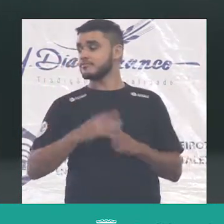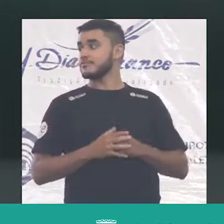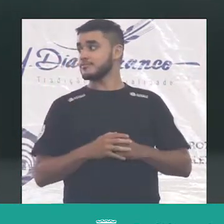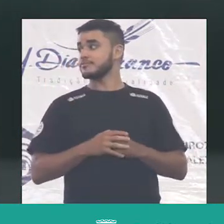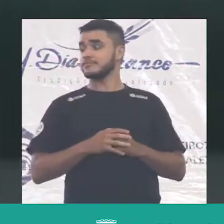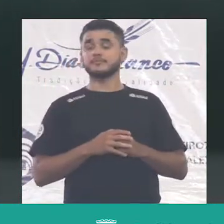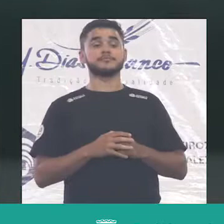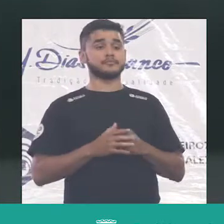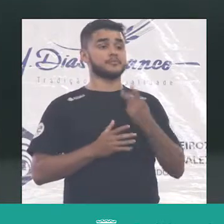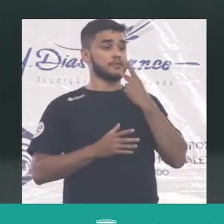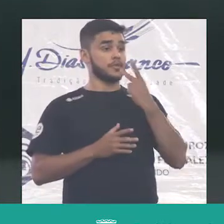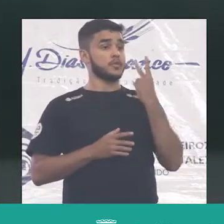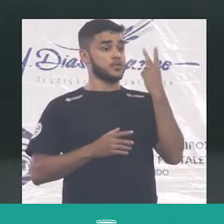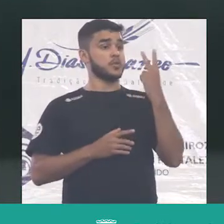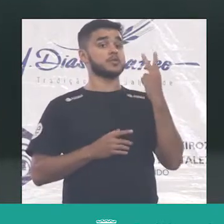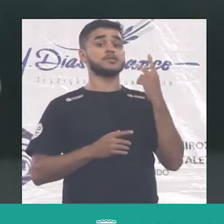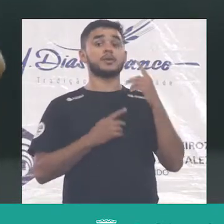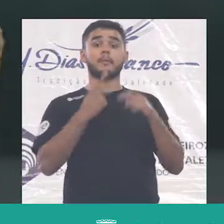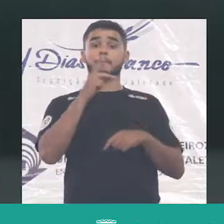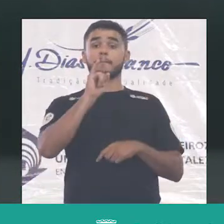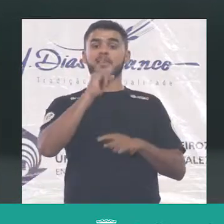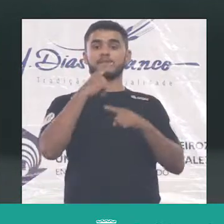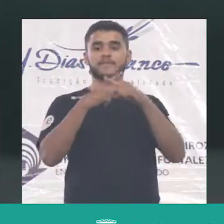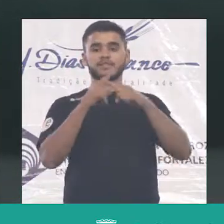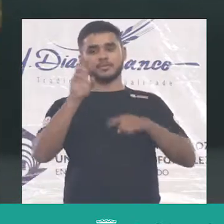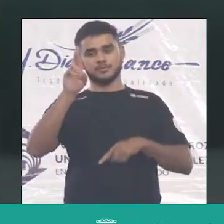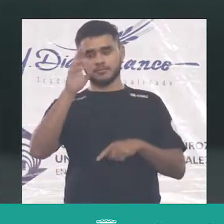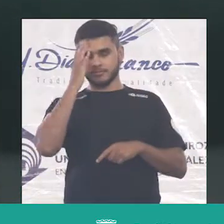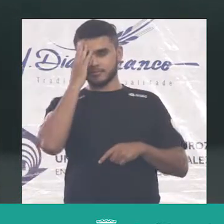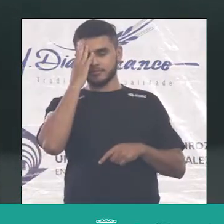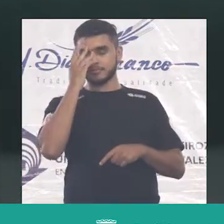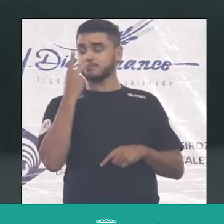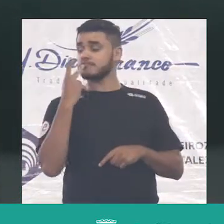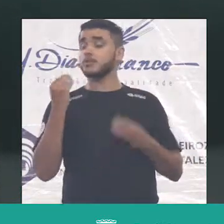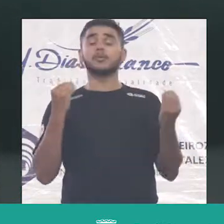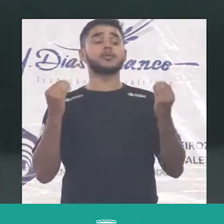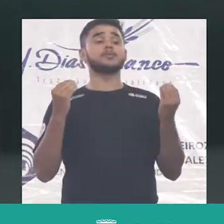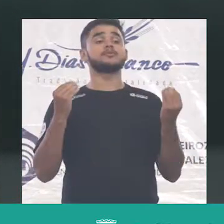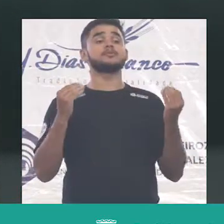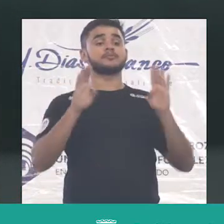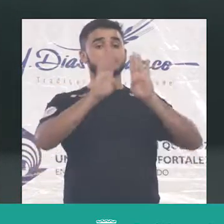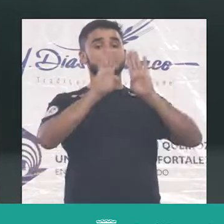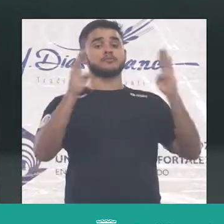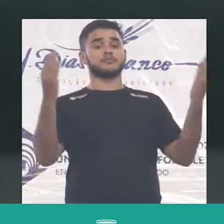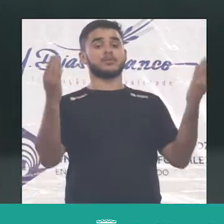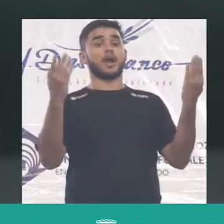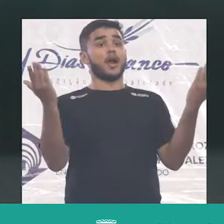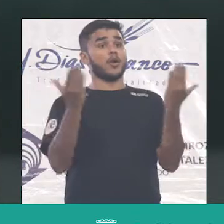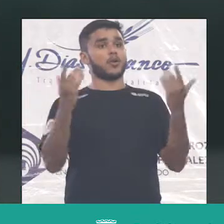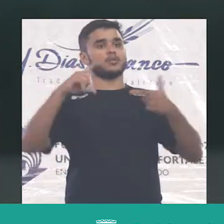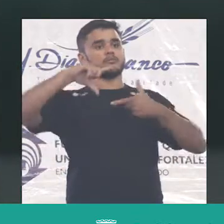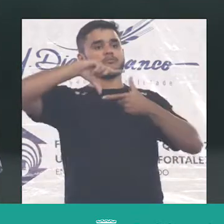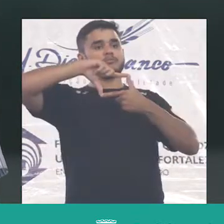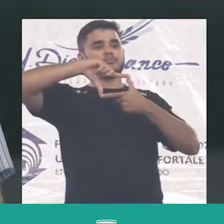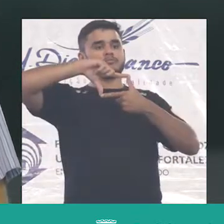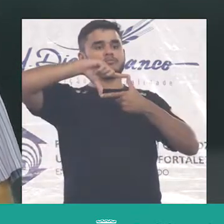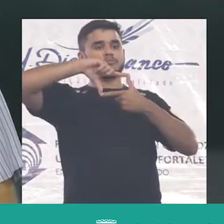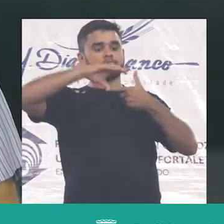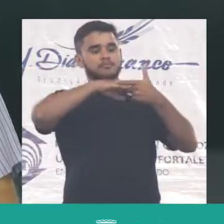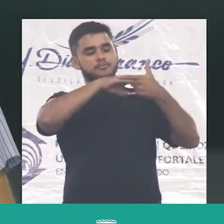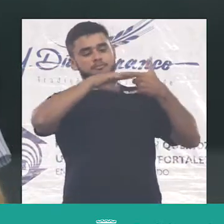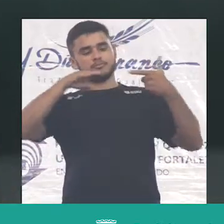que é o 2π vezes o raio, ele vai ser aberto e o 2πr vai virar base do retângulo, depois de